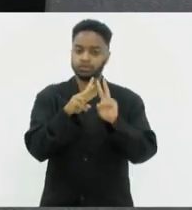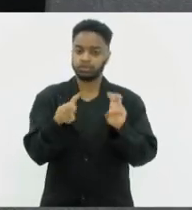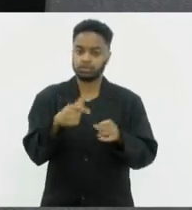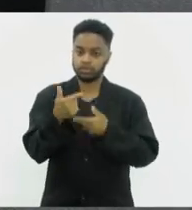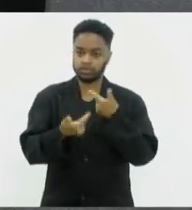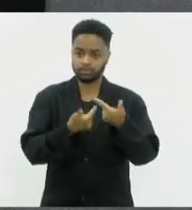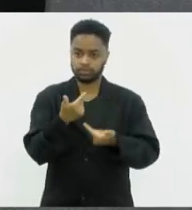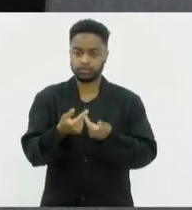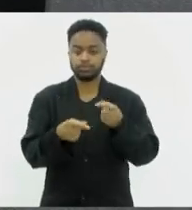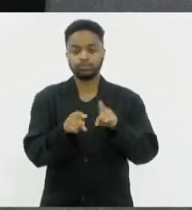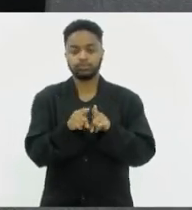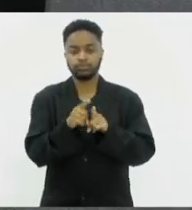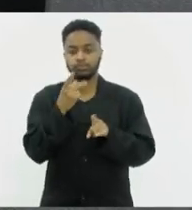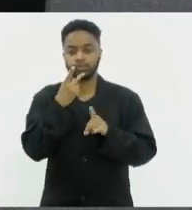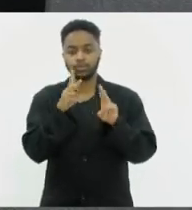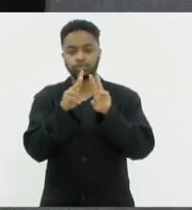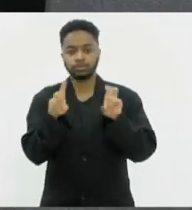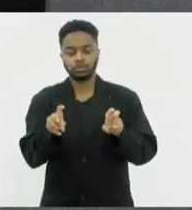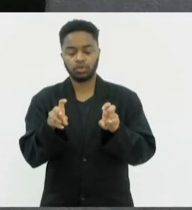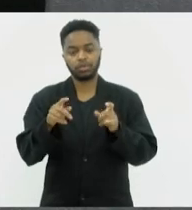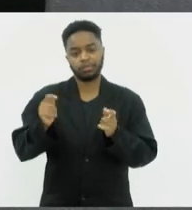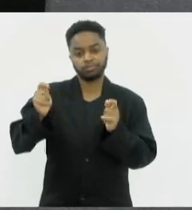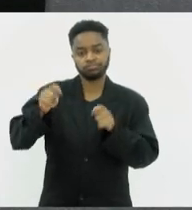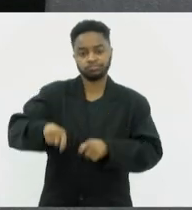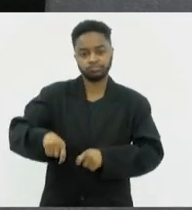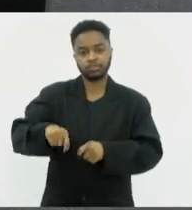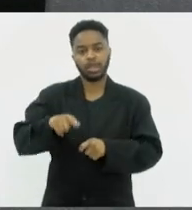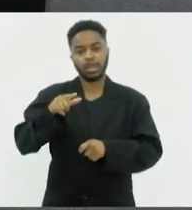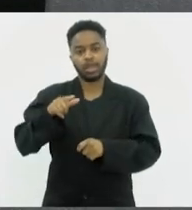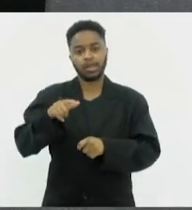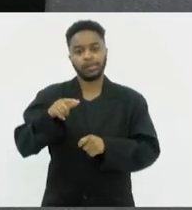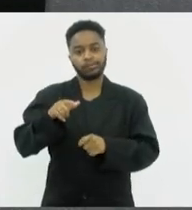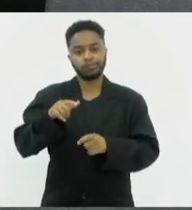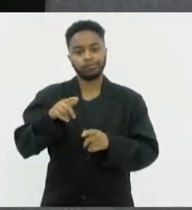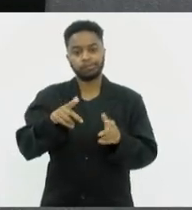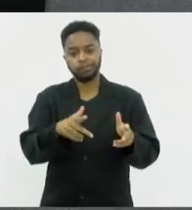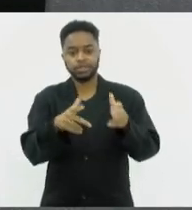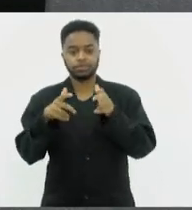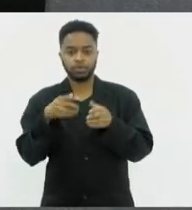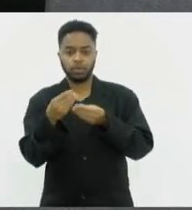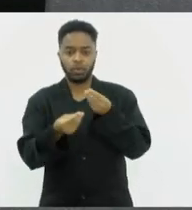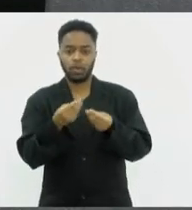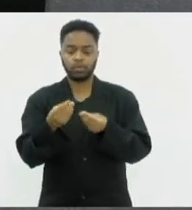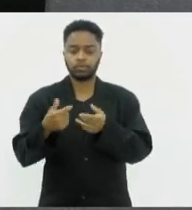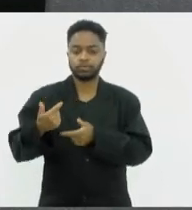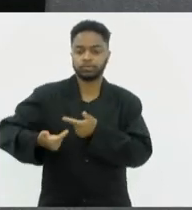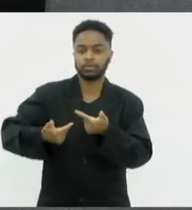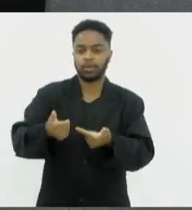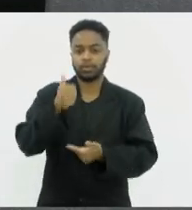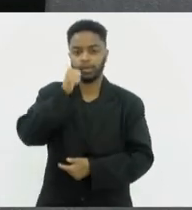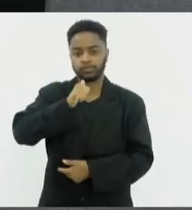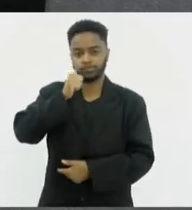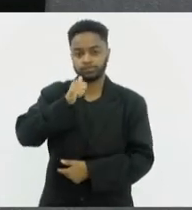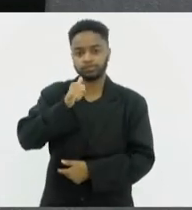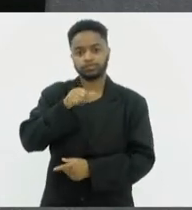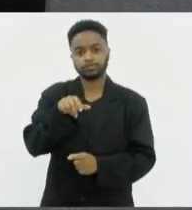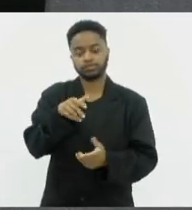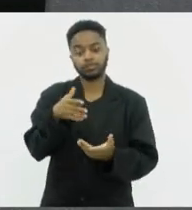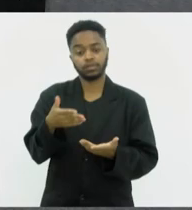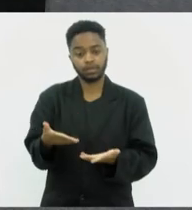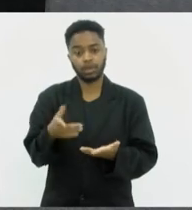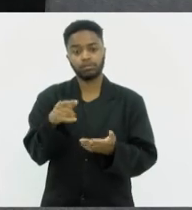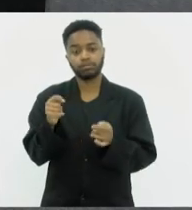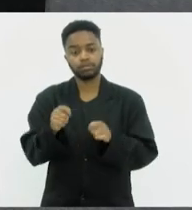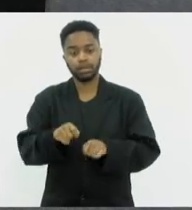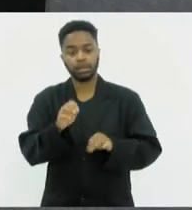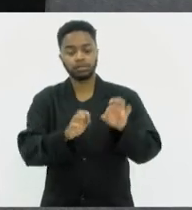está falando da possibilidade de termos as mulheres reconhecidas nessa perspectiva, para que a gente possa construir no